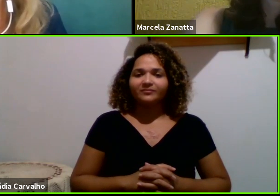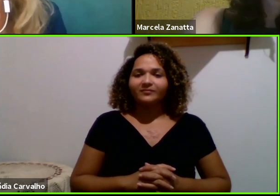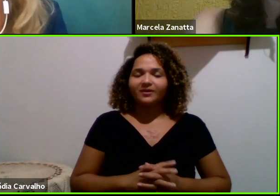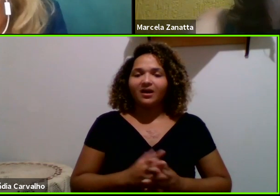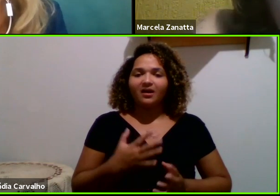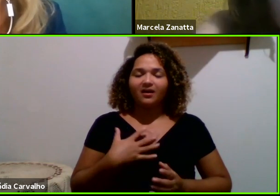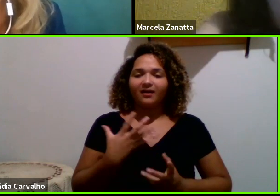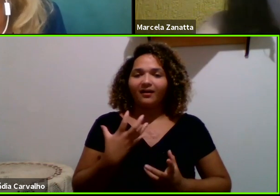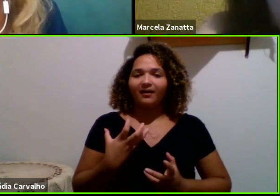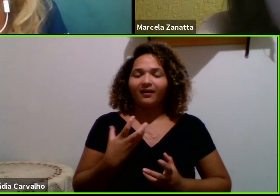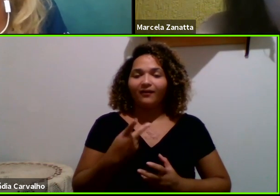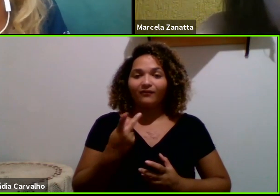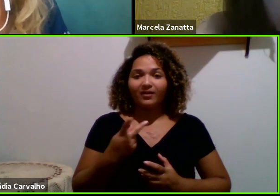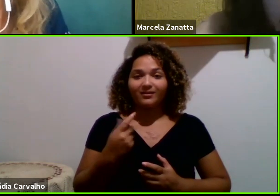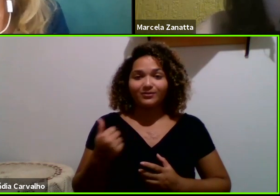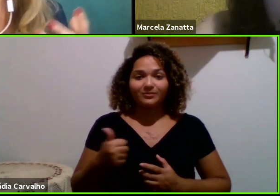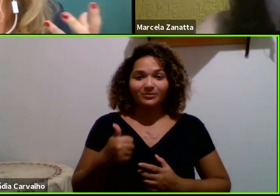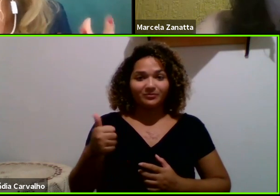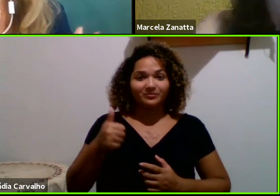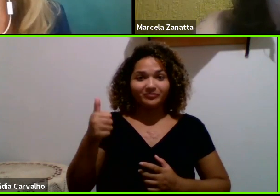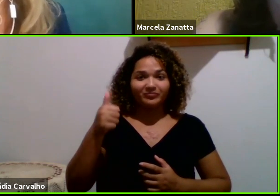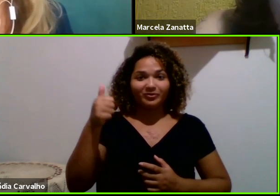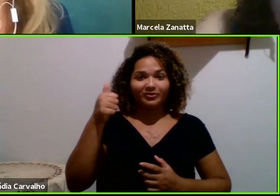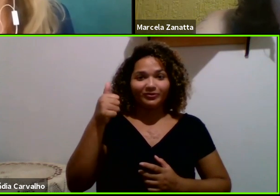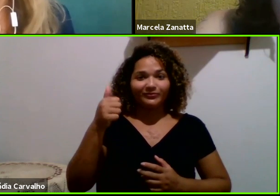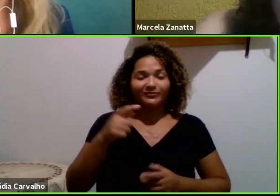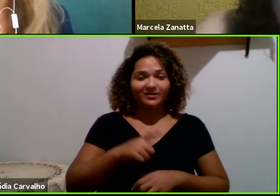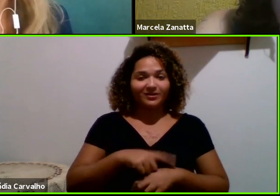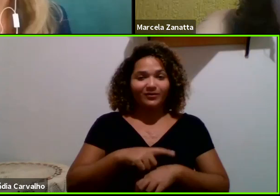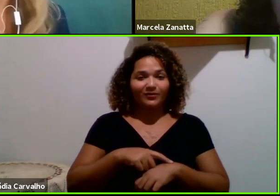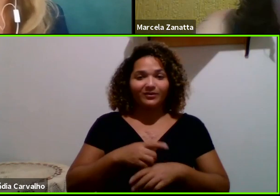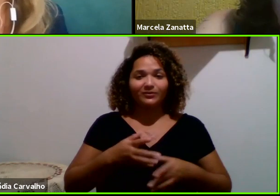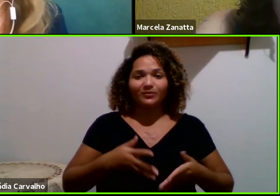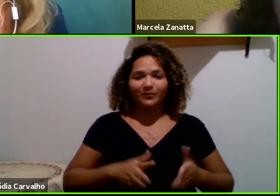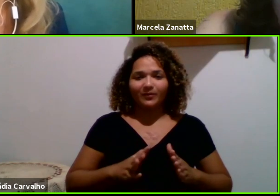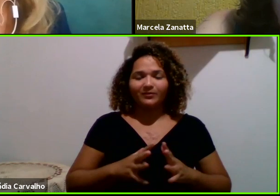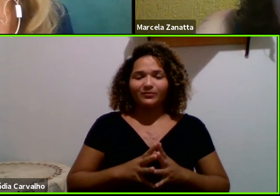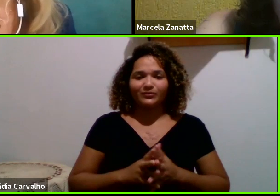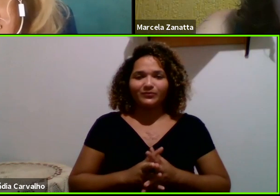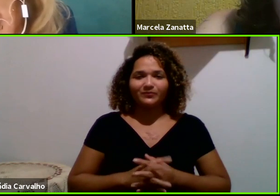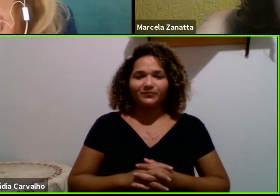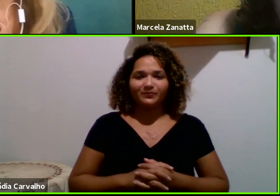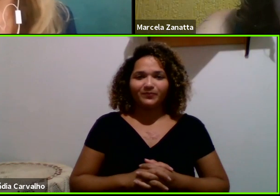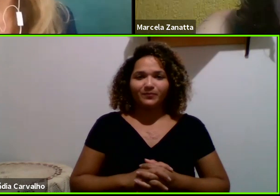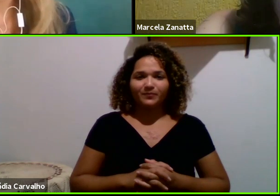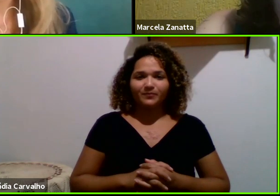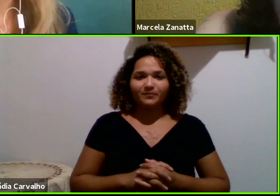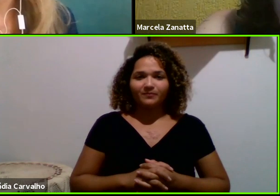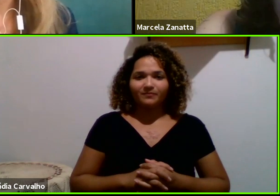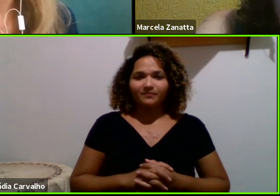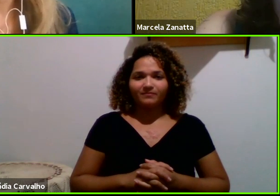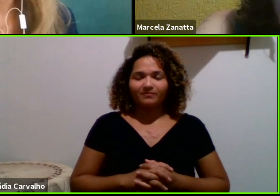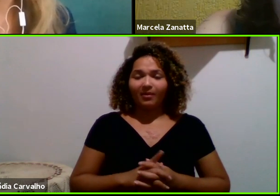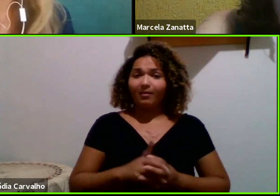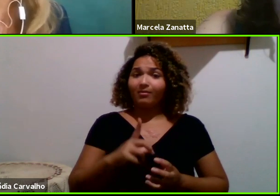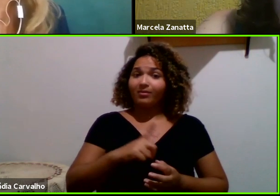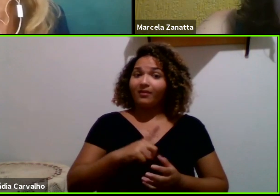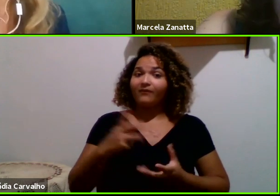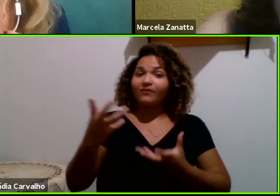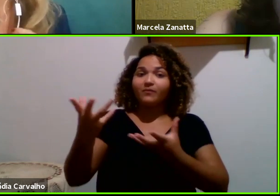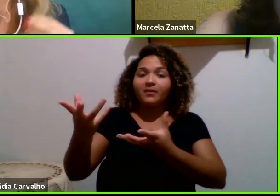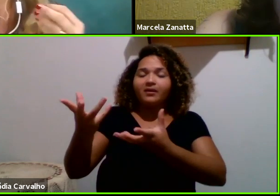para a gente bater um papinho. Quantos pontos positivos? Houve acolhimento,